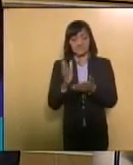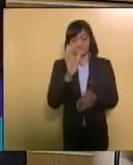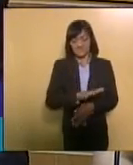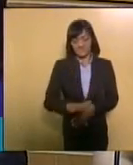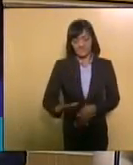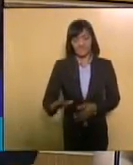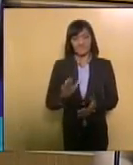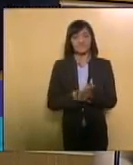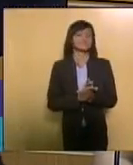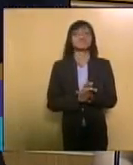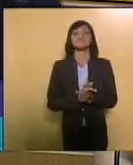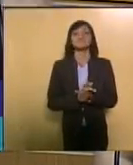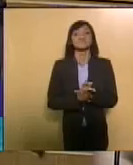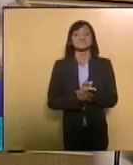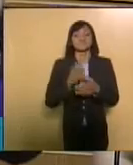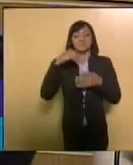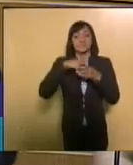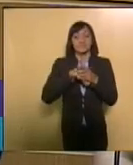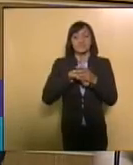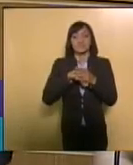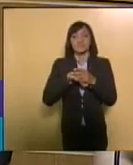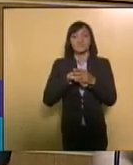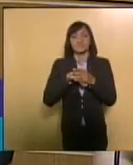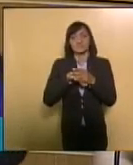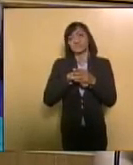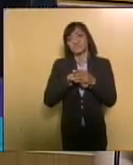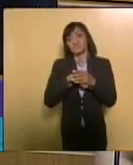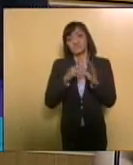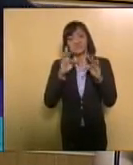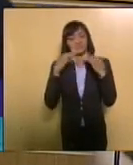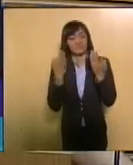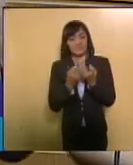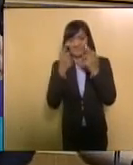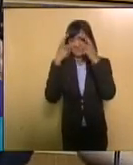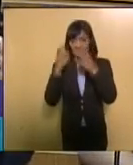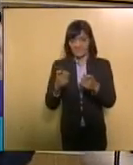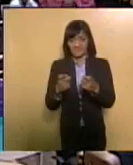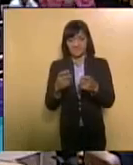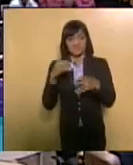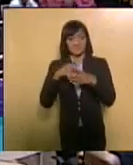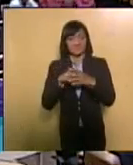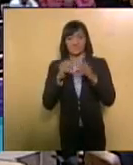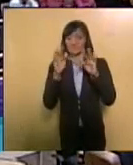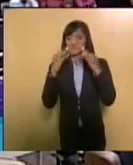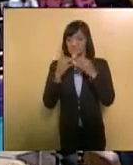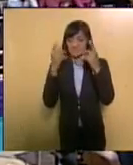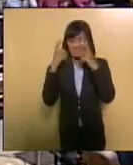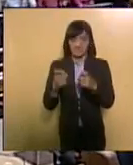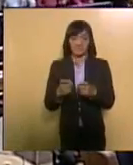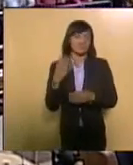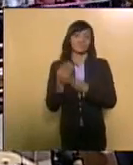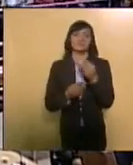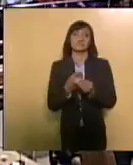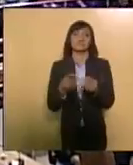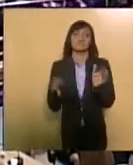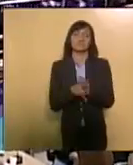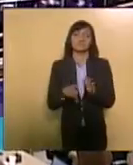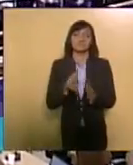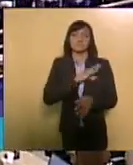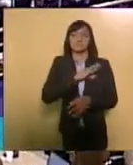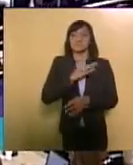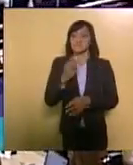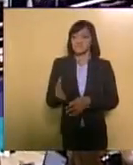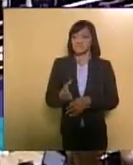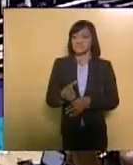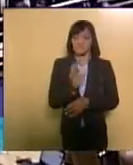ambiente de violência doméstica num ambiente de violência Comunitária num ambiente de violência institucional muitas vezes perpetrado pela própria polícia